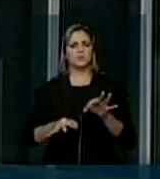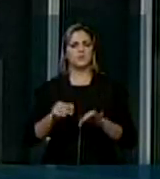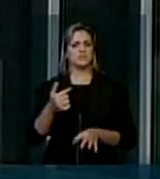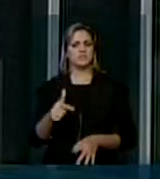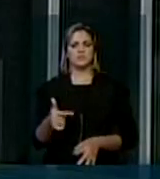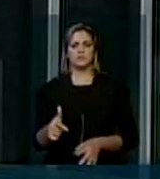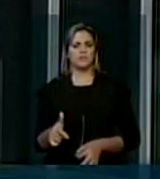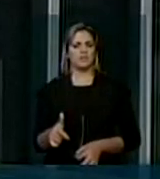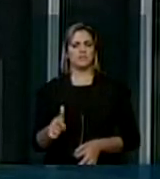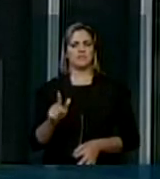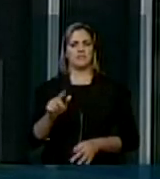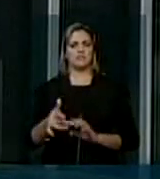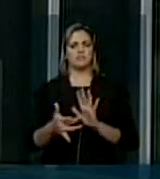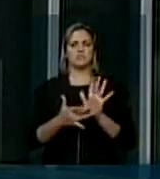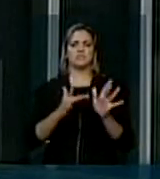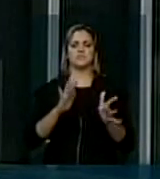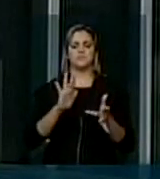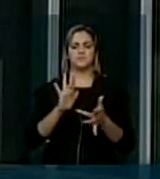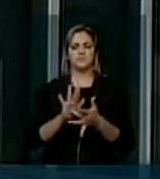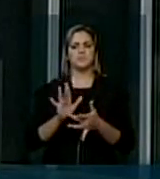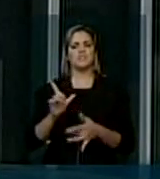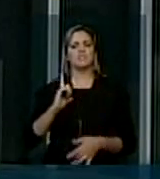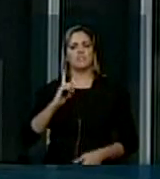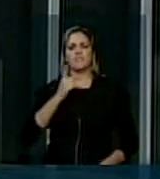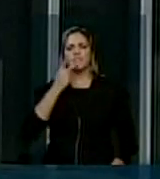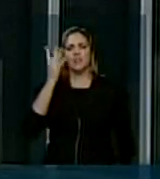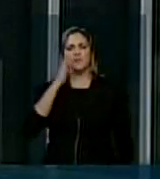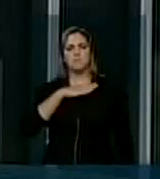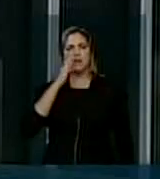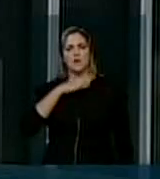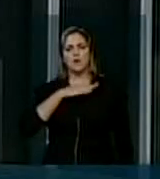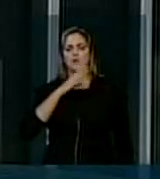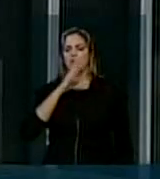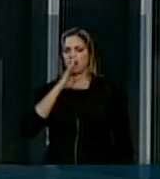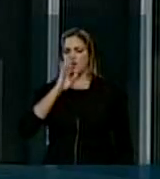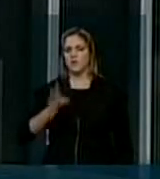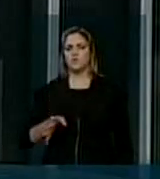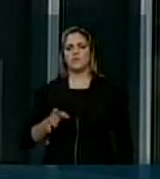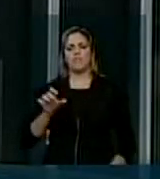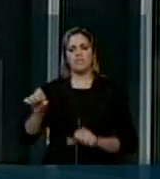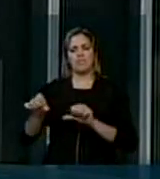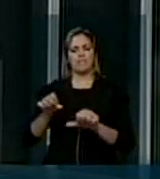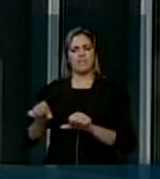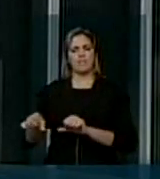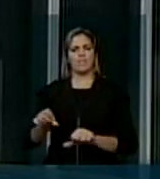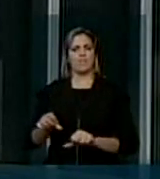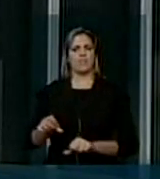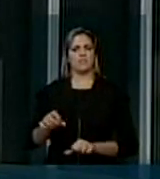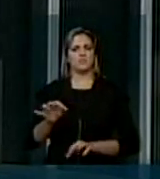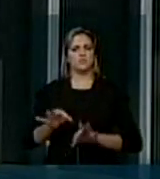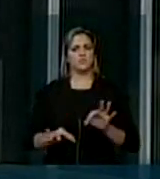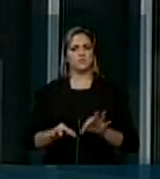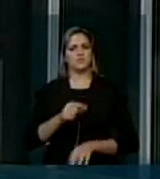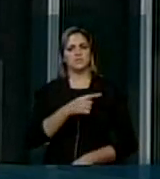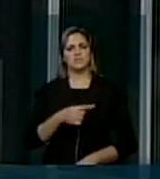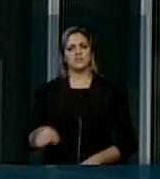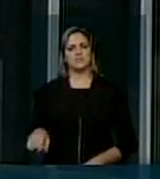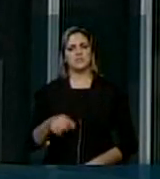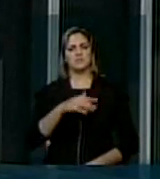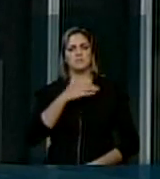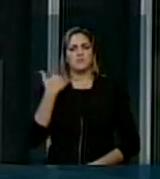injustamente, foi caluniado, que foi julgado de